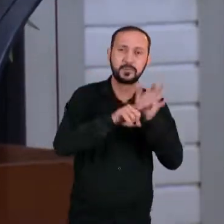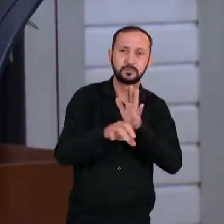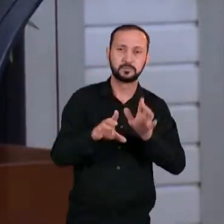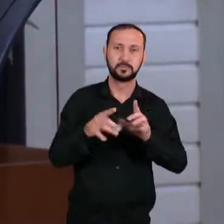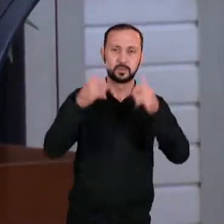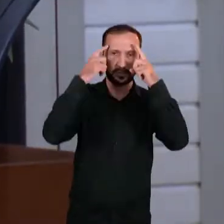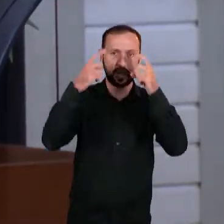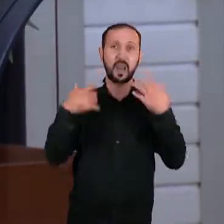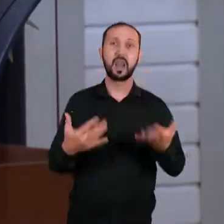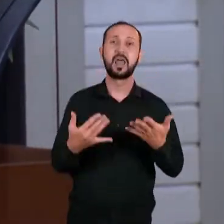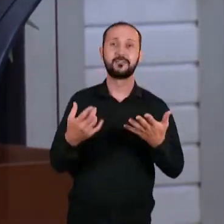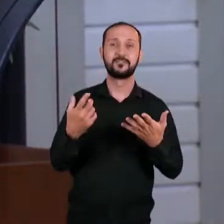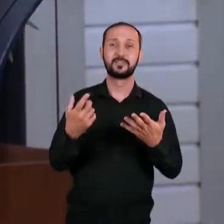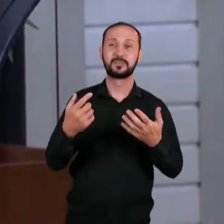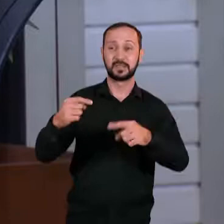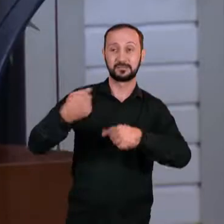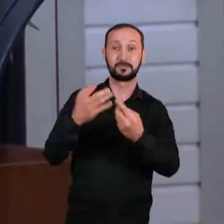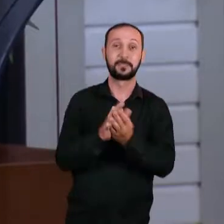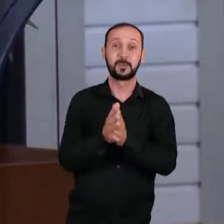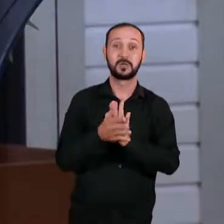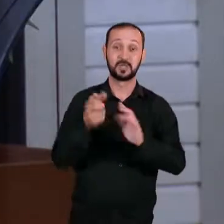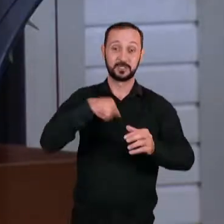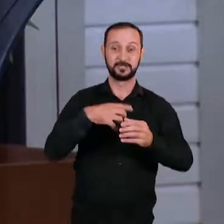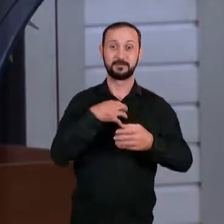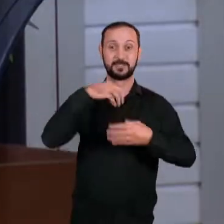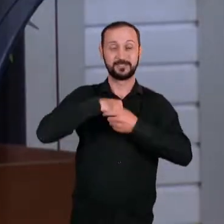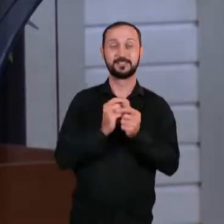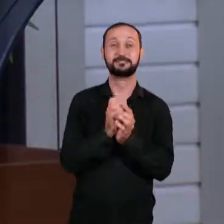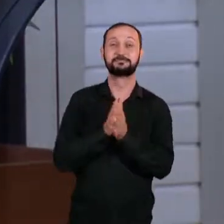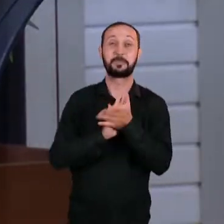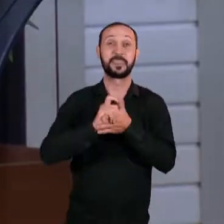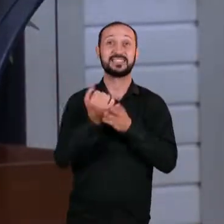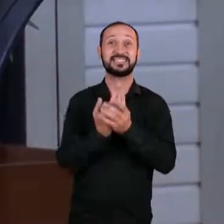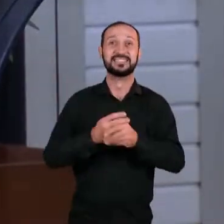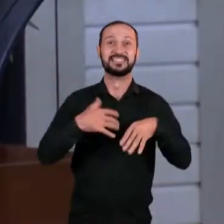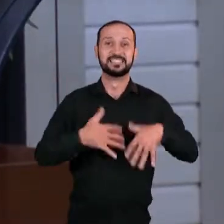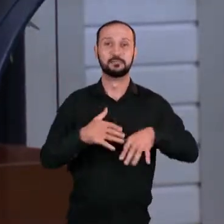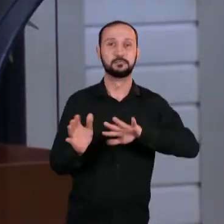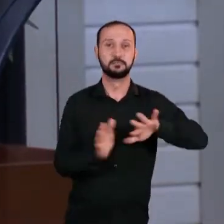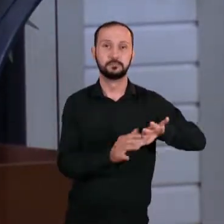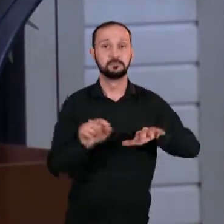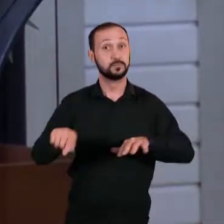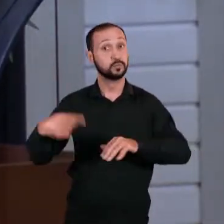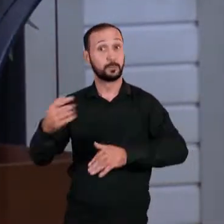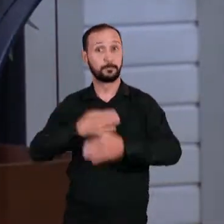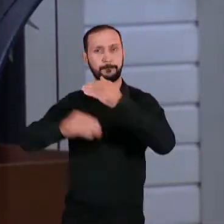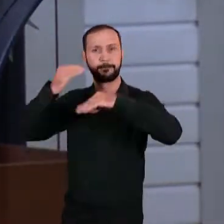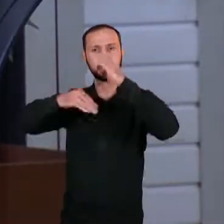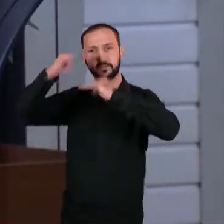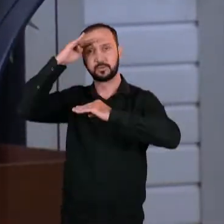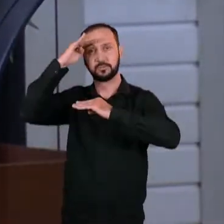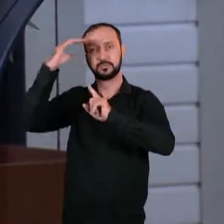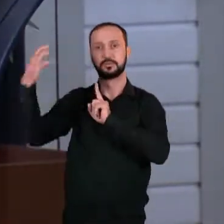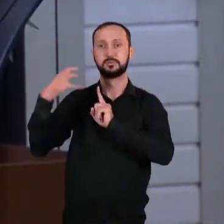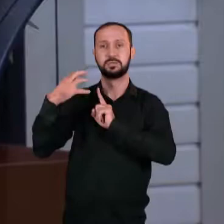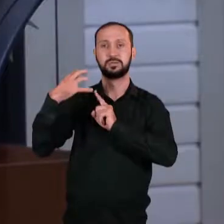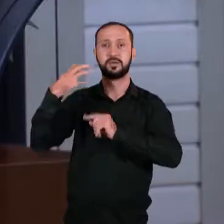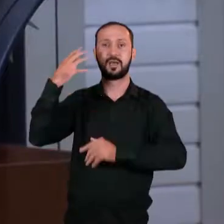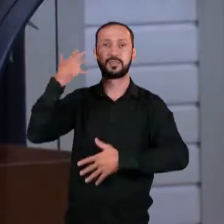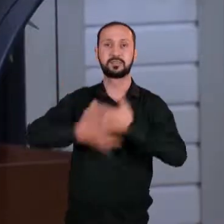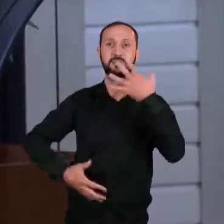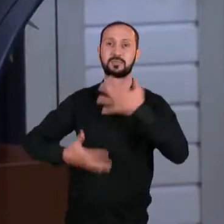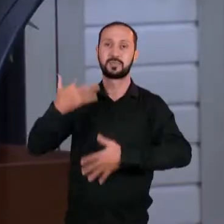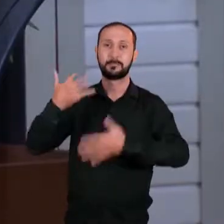como a ansiedade, né? Então, assim, faz a gente cumprir o que a gente precisa. No burnout, isso começa a atrapalhar, né? Então, prejudica as